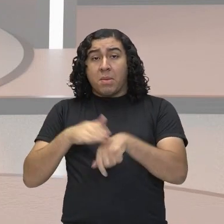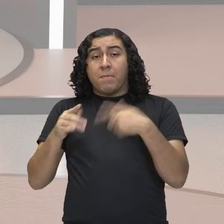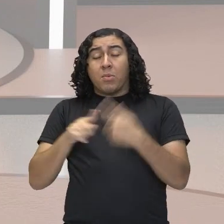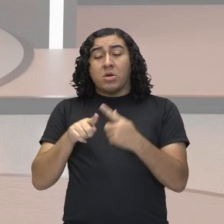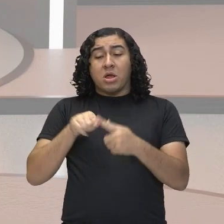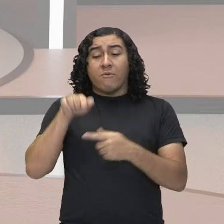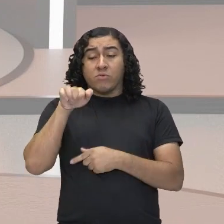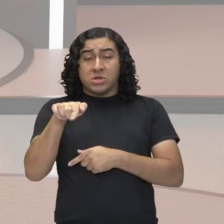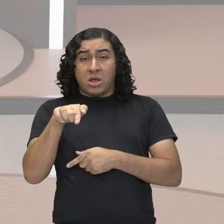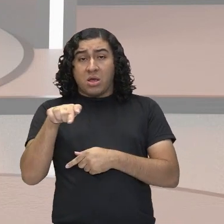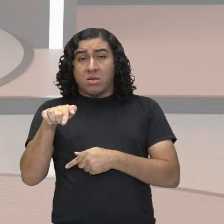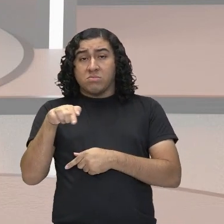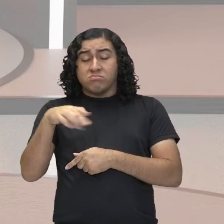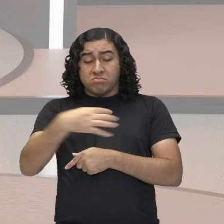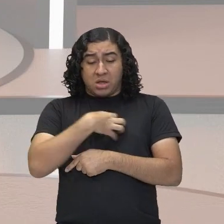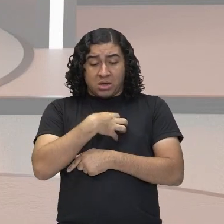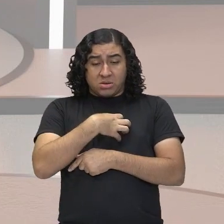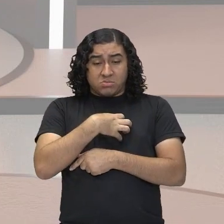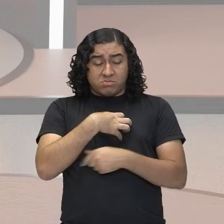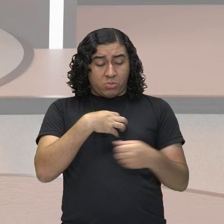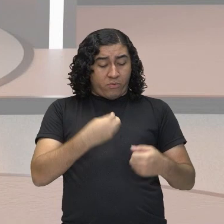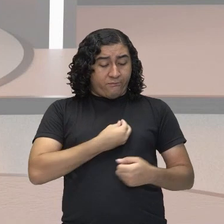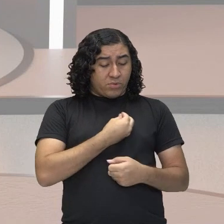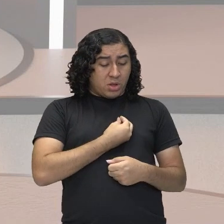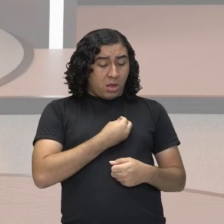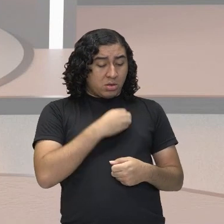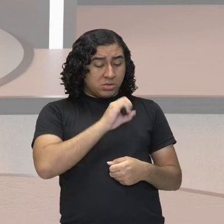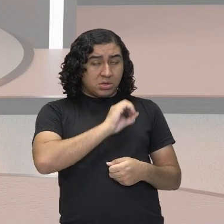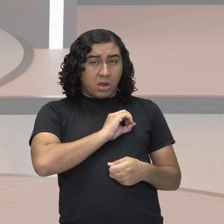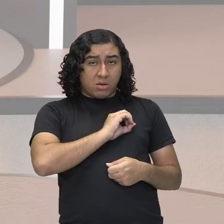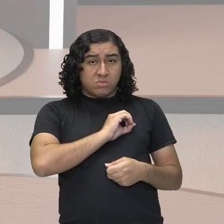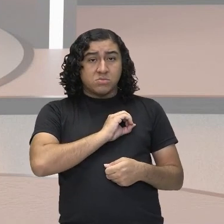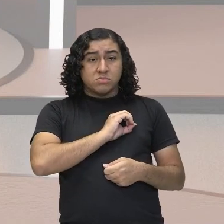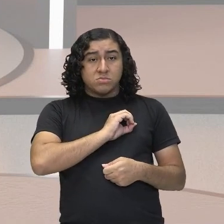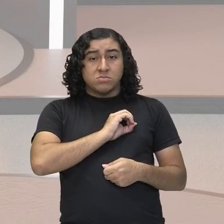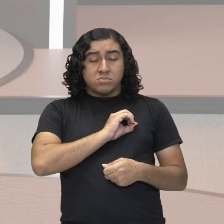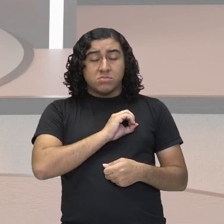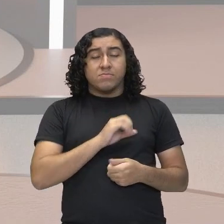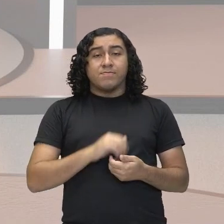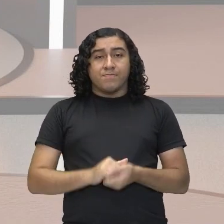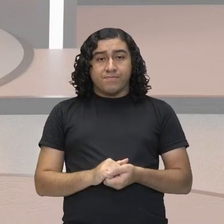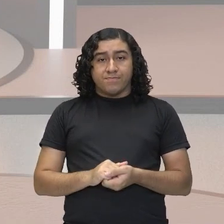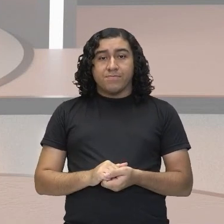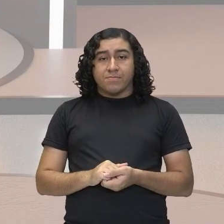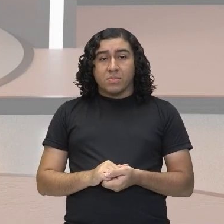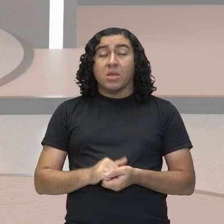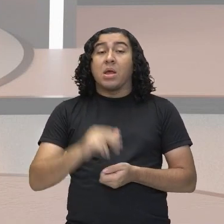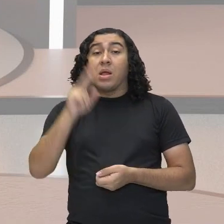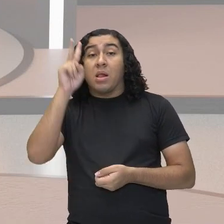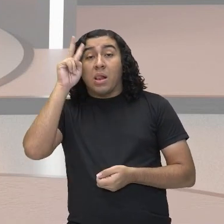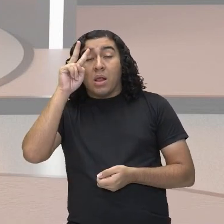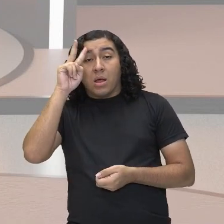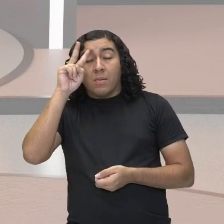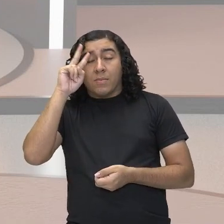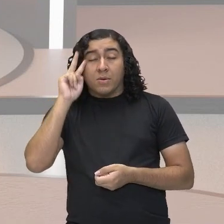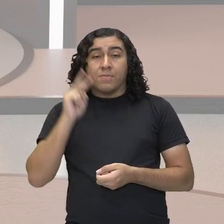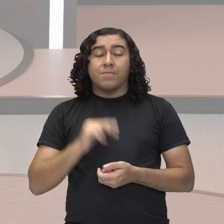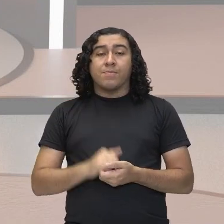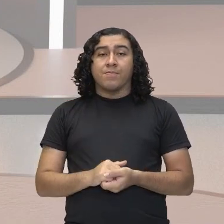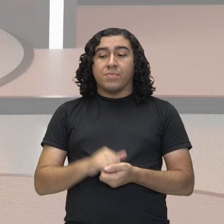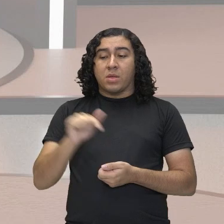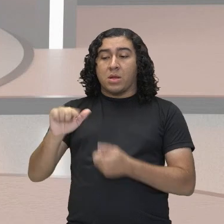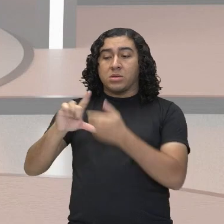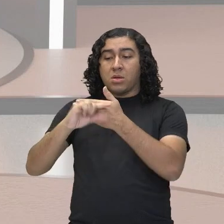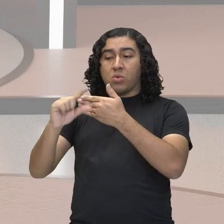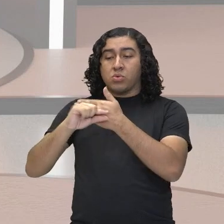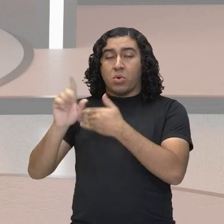não é nada. Tu não é nada, tá? É válido lembrar aqui que Sartre era um